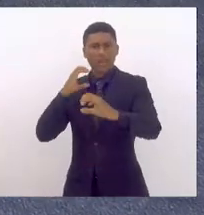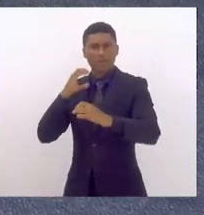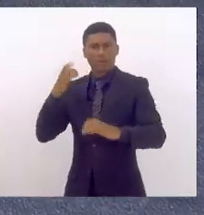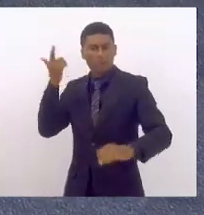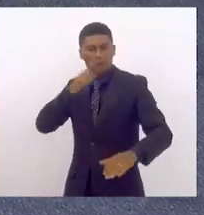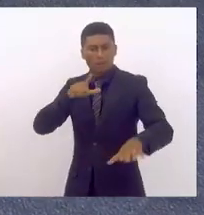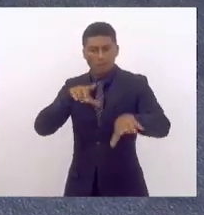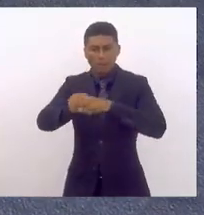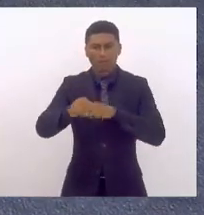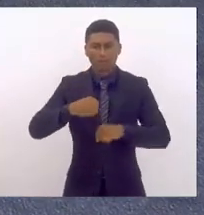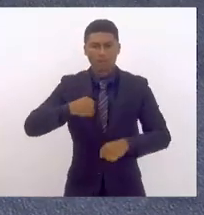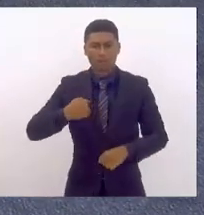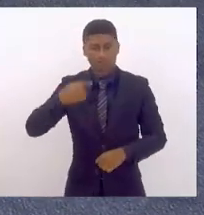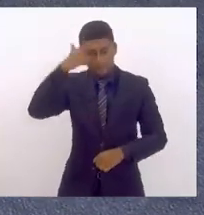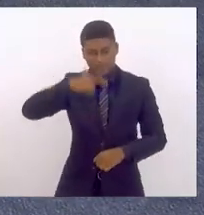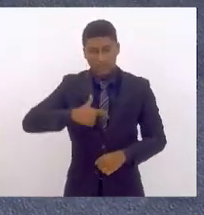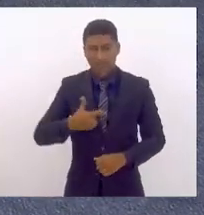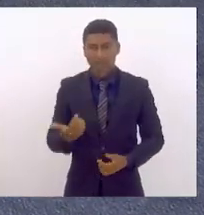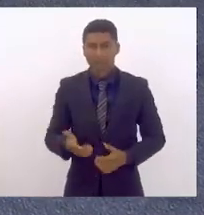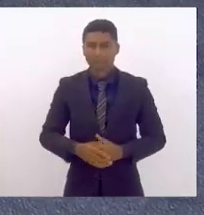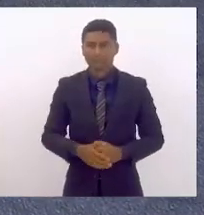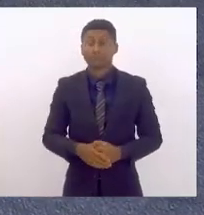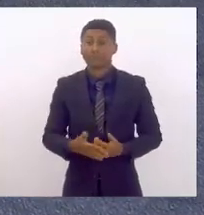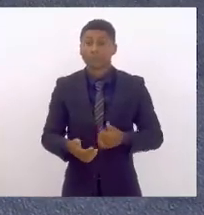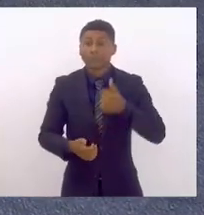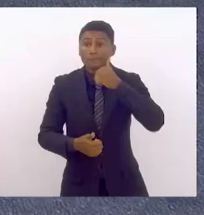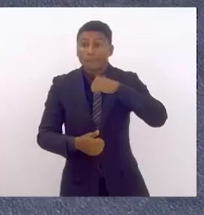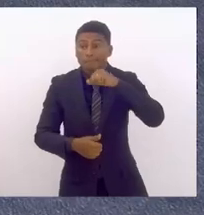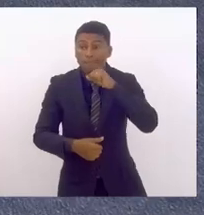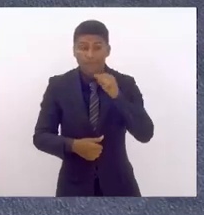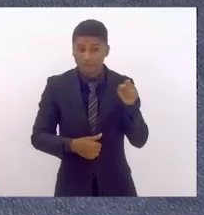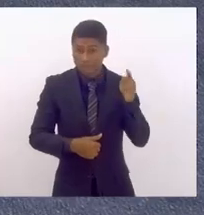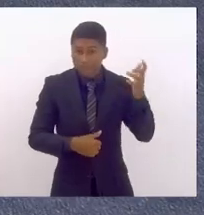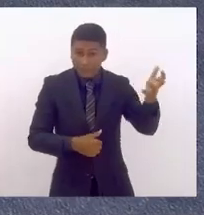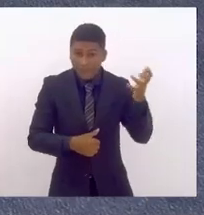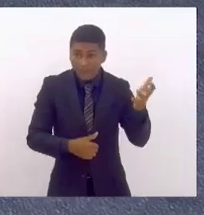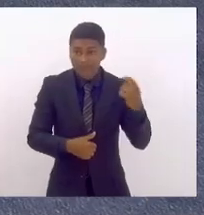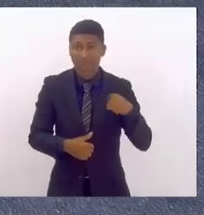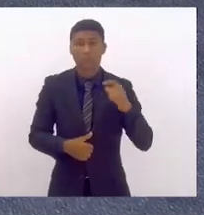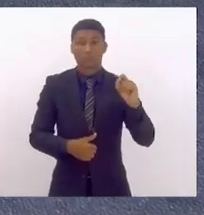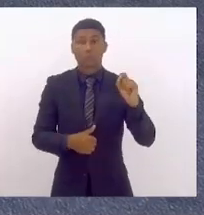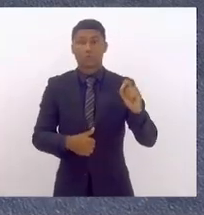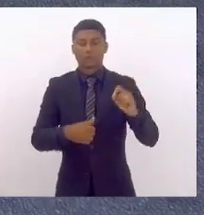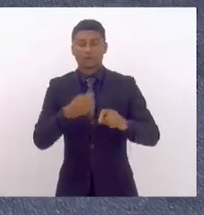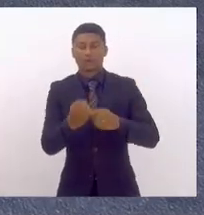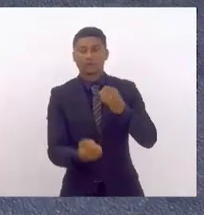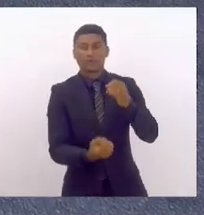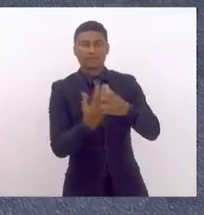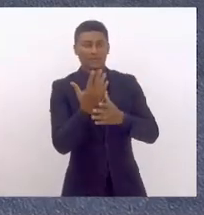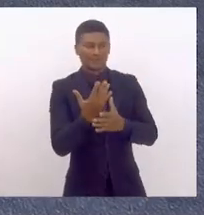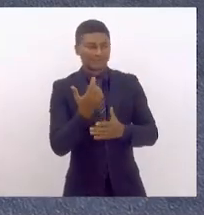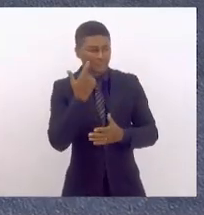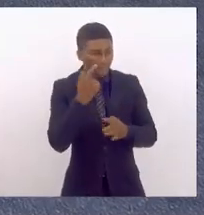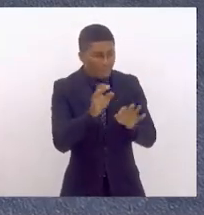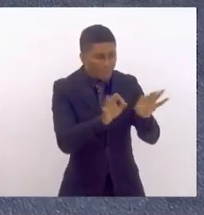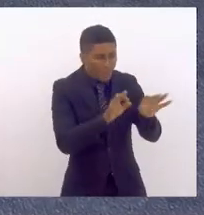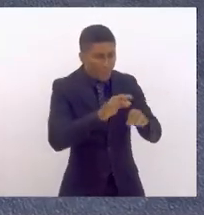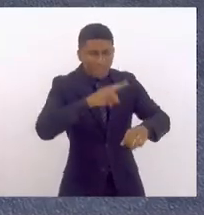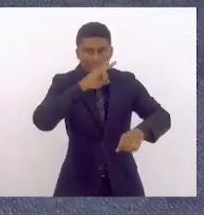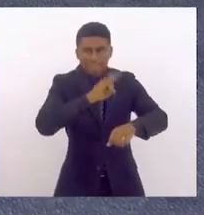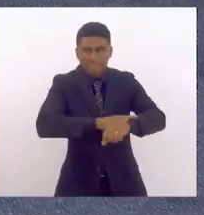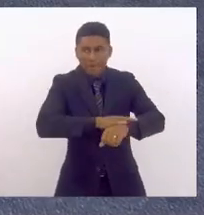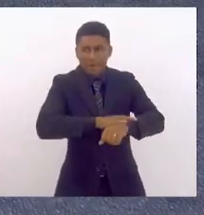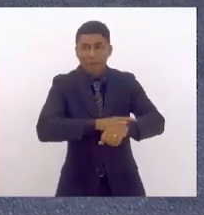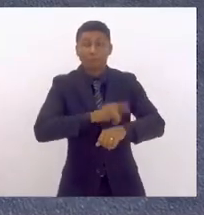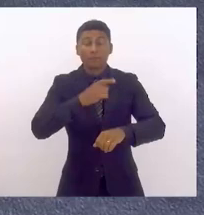então o que que acontece ela queria que eu fizesse um projeto para o banheiro dela e a minha